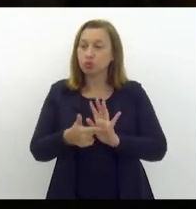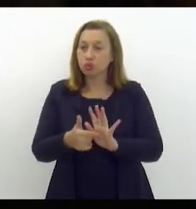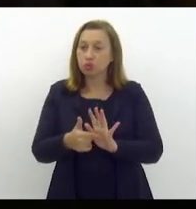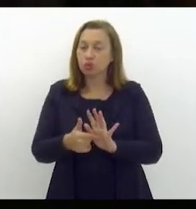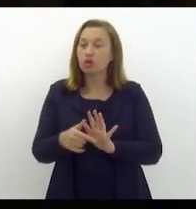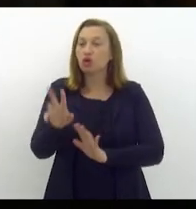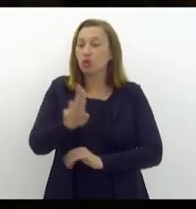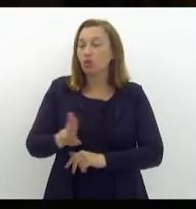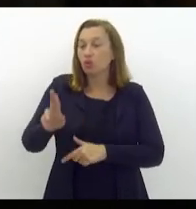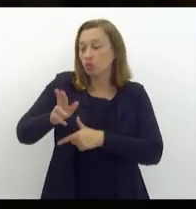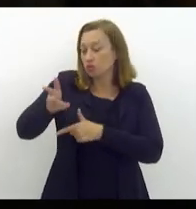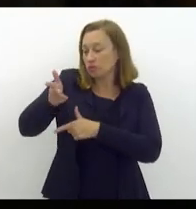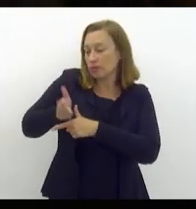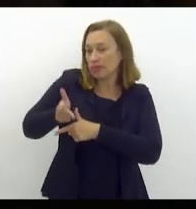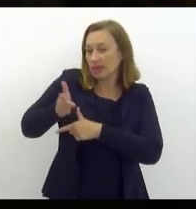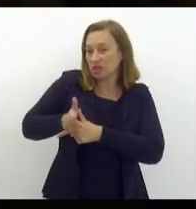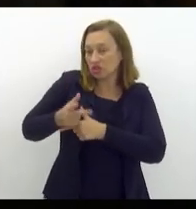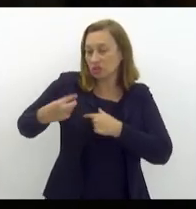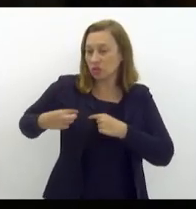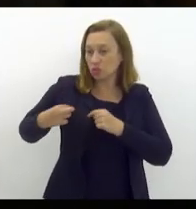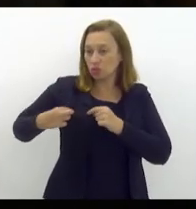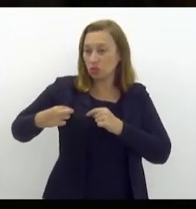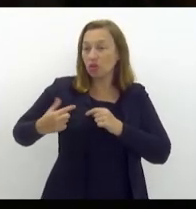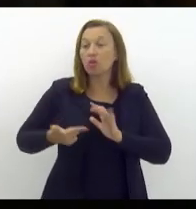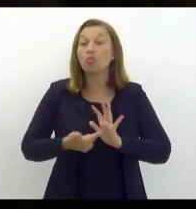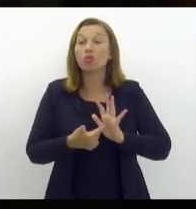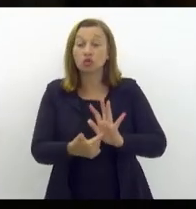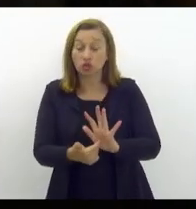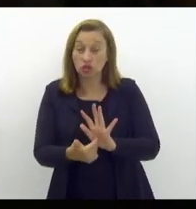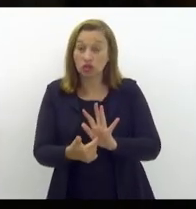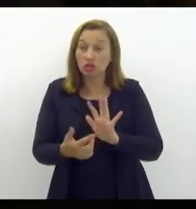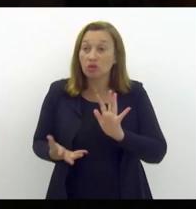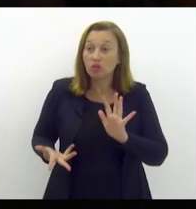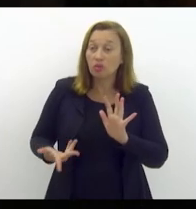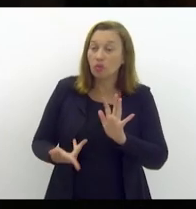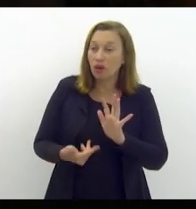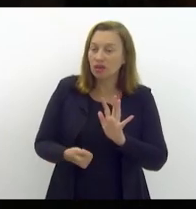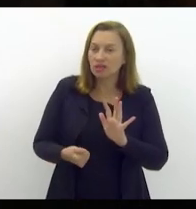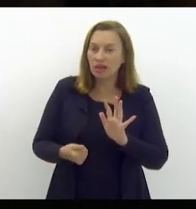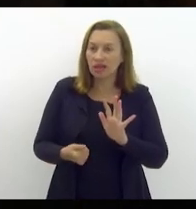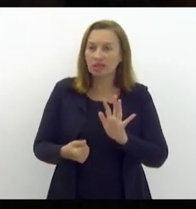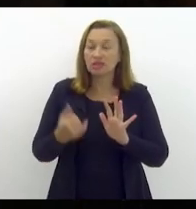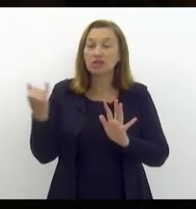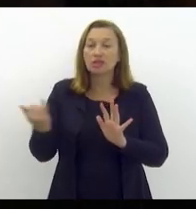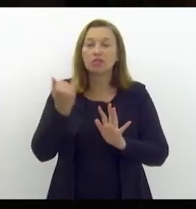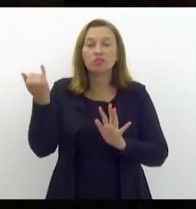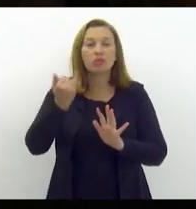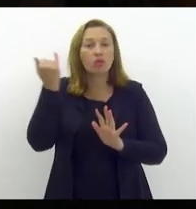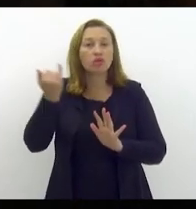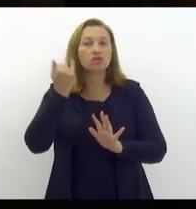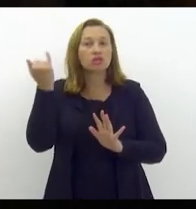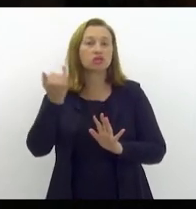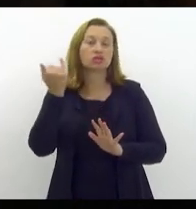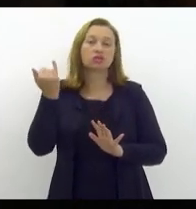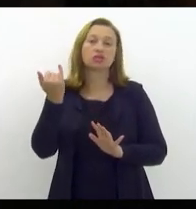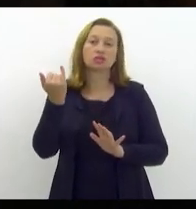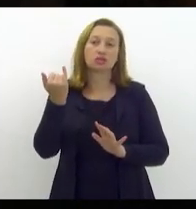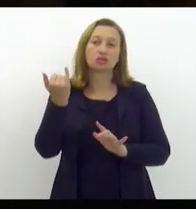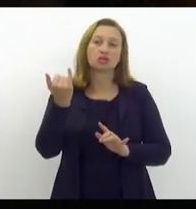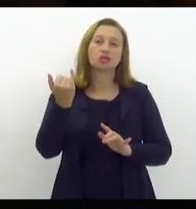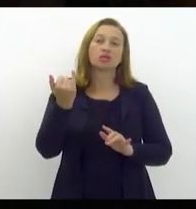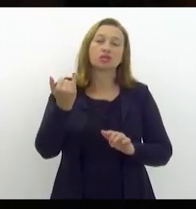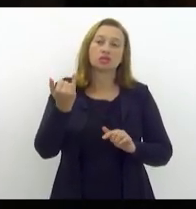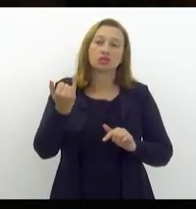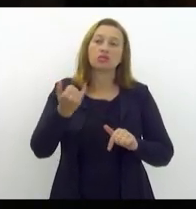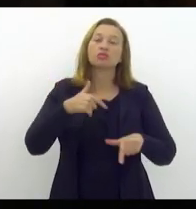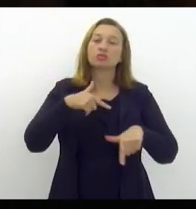das câmeras corporais tem demonstrado uma eficácia importante e qualificado a